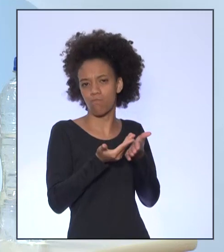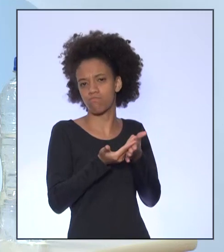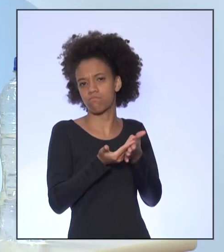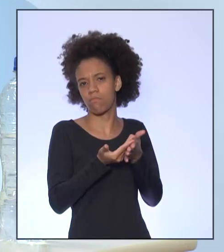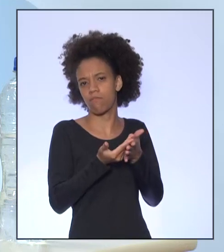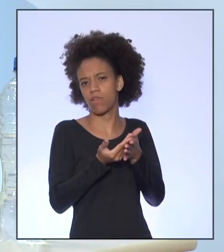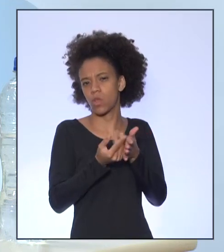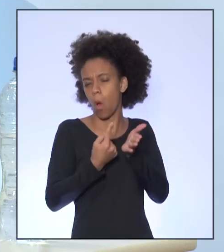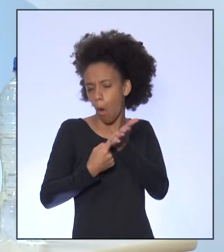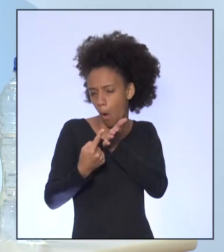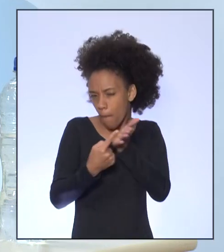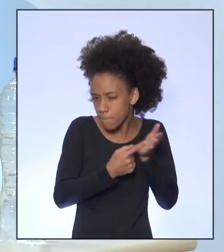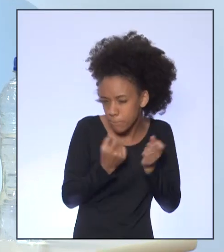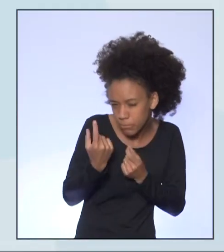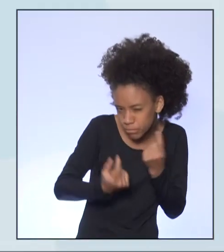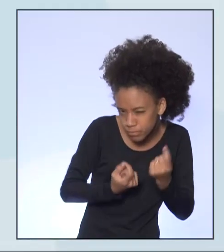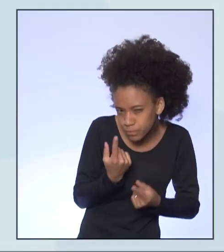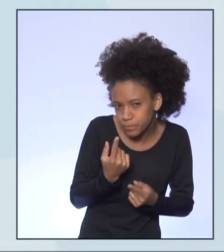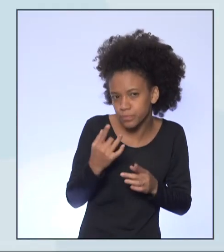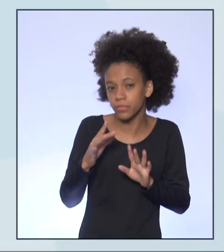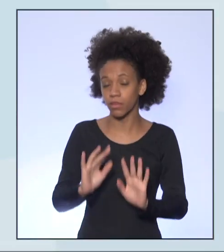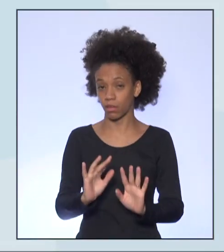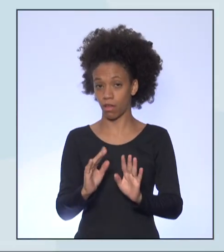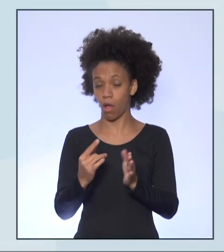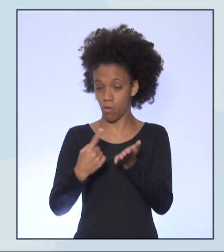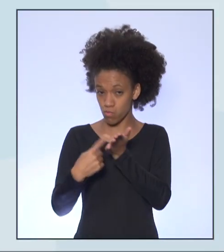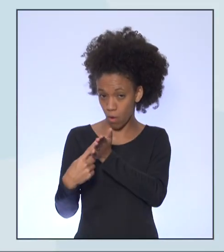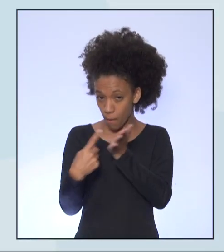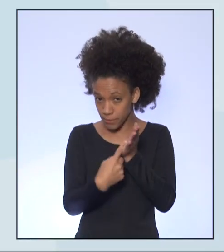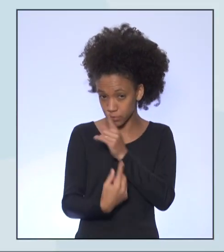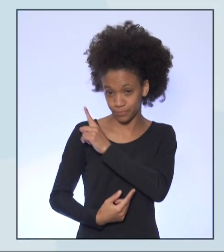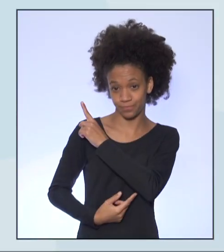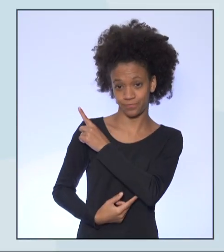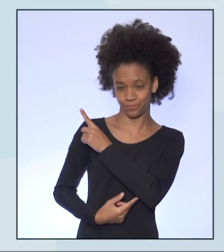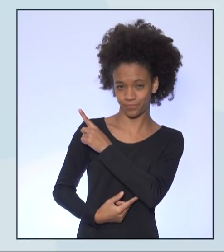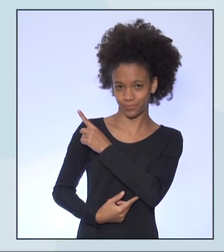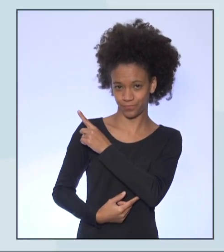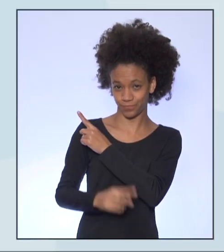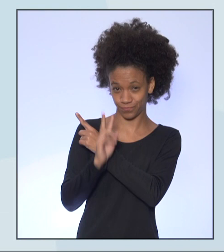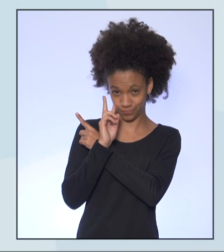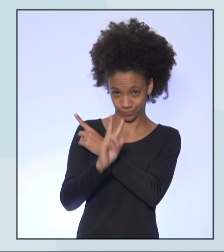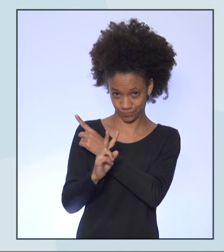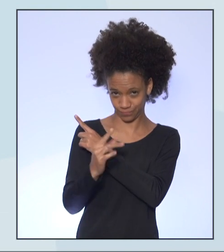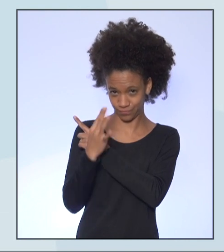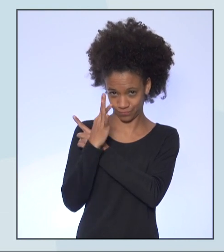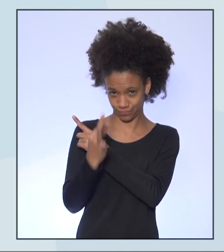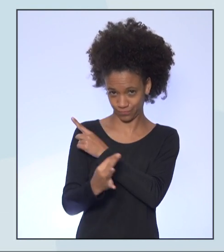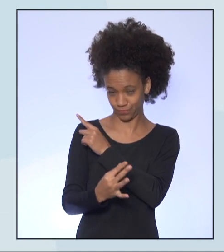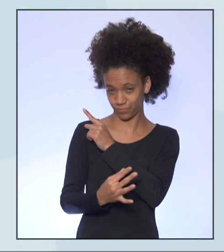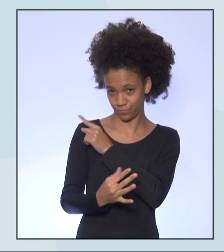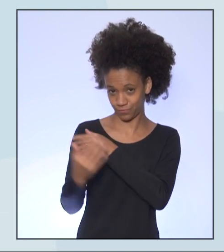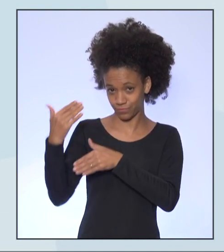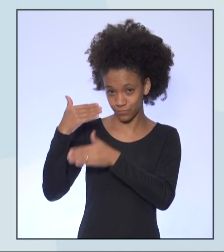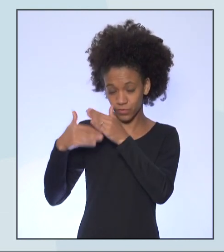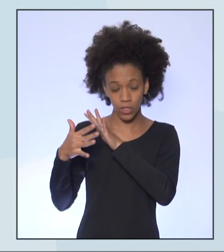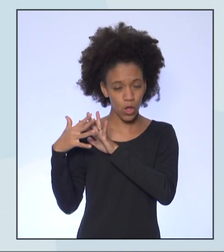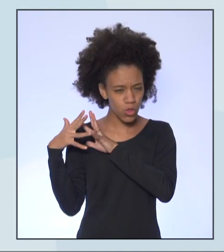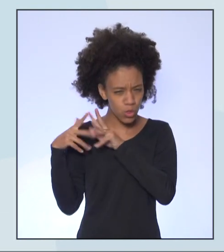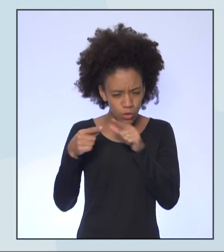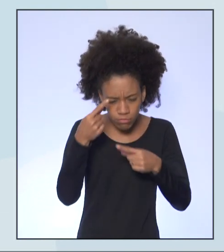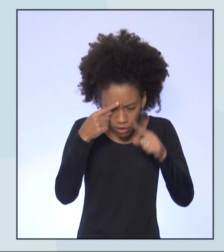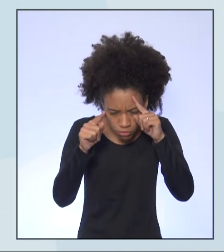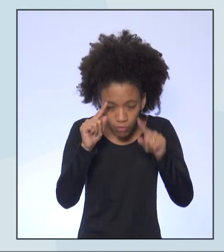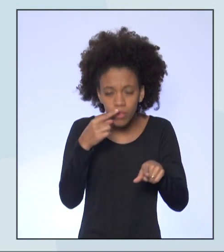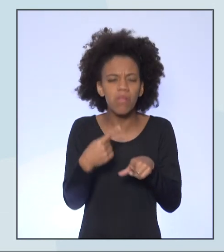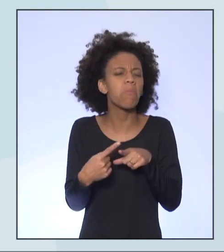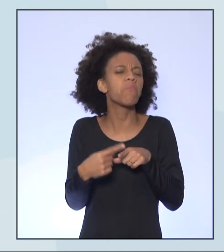alguns combinados, certo? Esses combinados são os seguintes. Eu vou pedir para vocês para anotar todas as dúvidas que surgirem, certo? Por